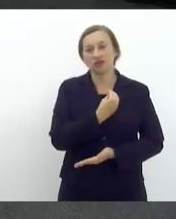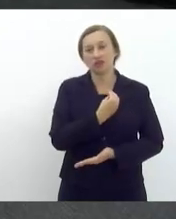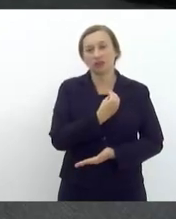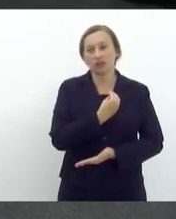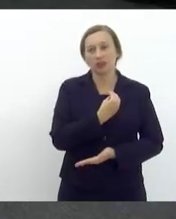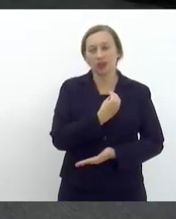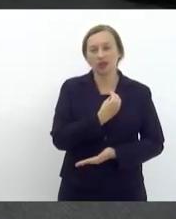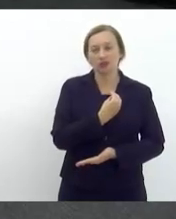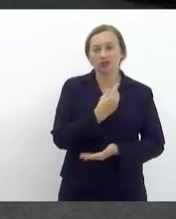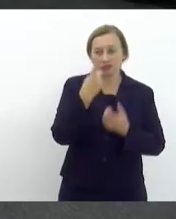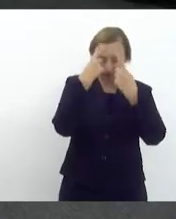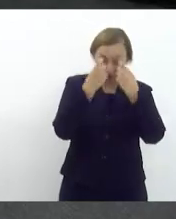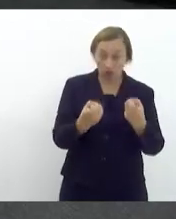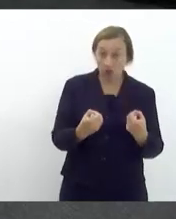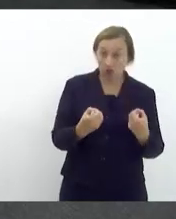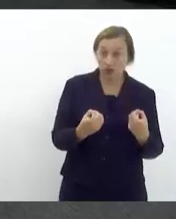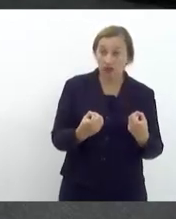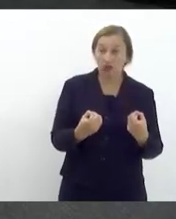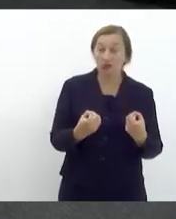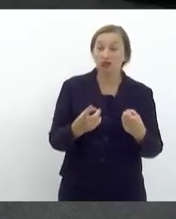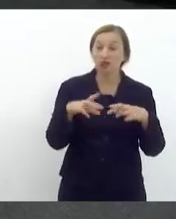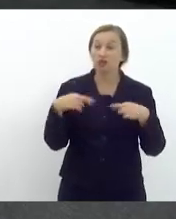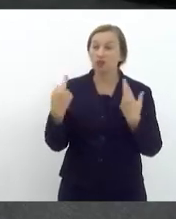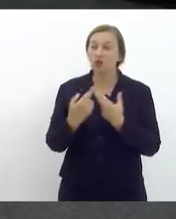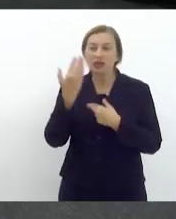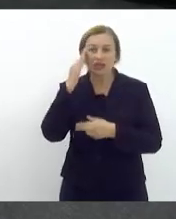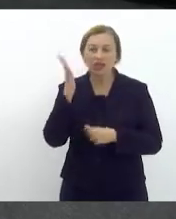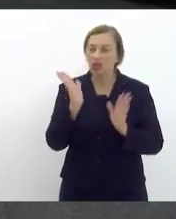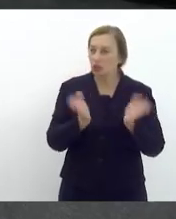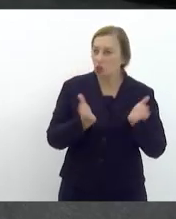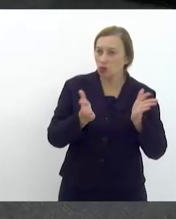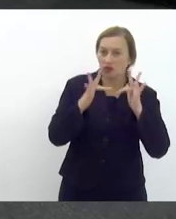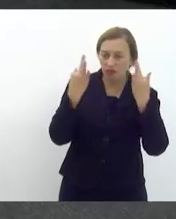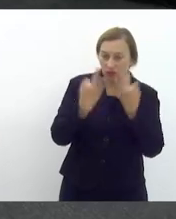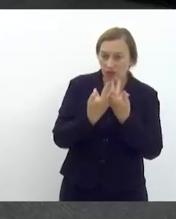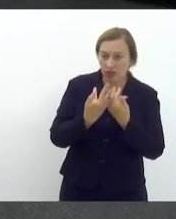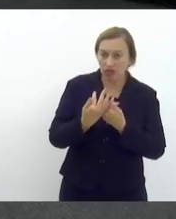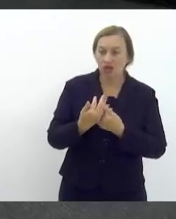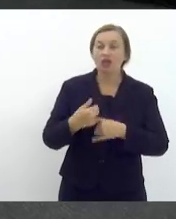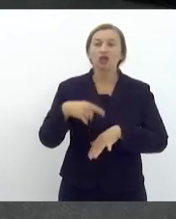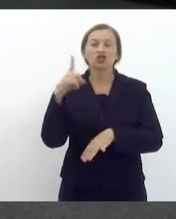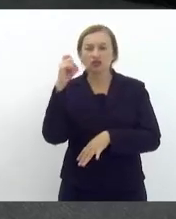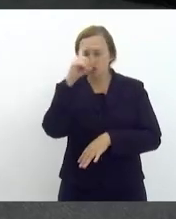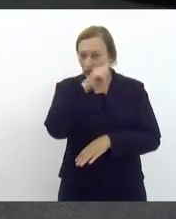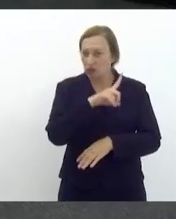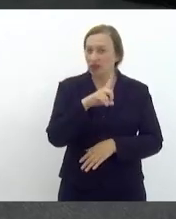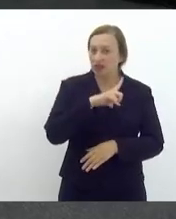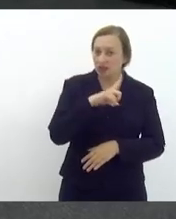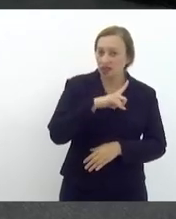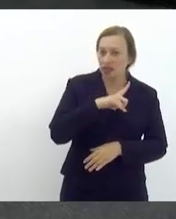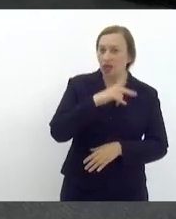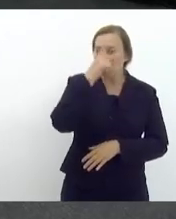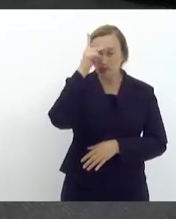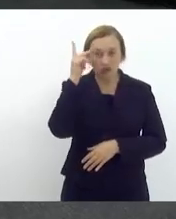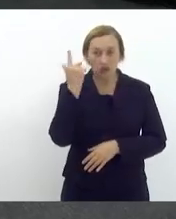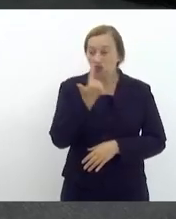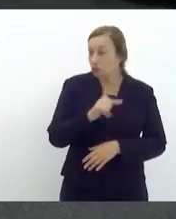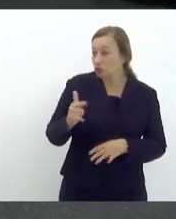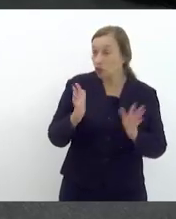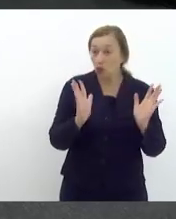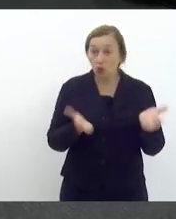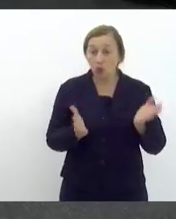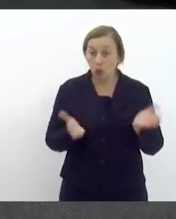maneira violenta se reúna eu entenda que hoje essas famílias estão passando dificuldades pessoas que não tem hoje